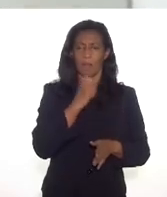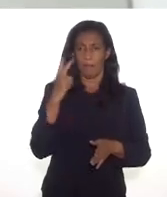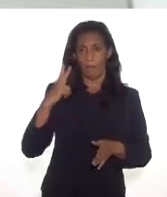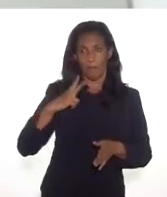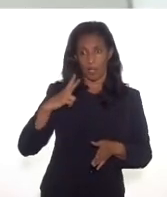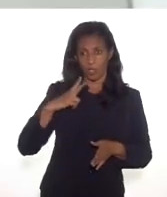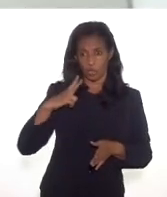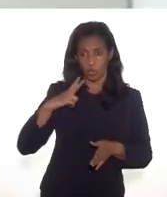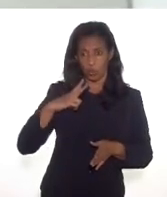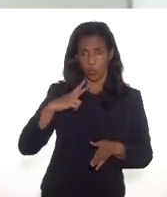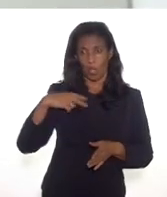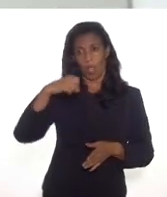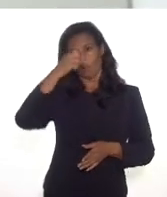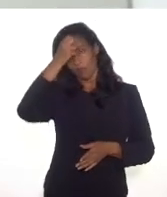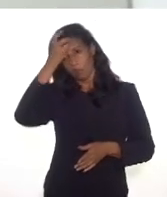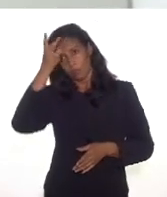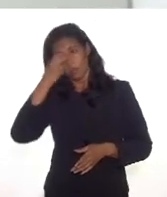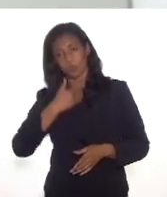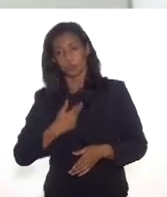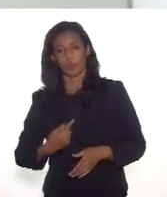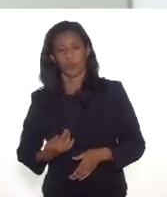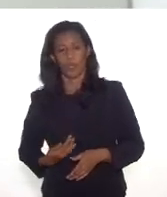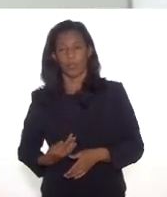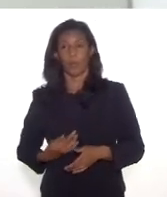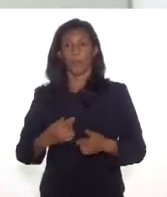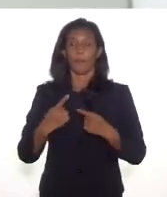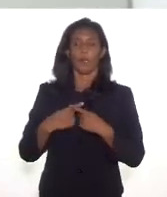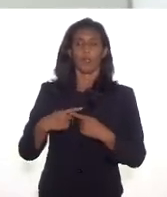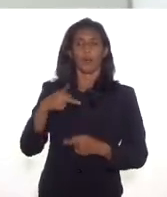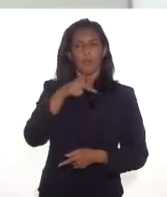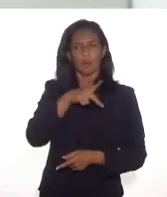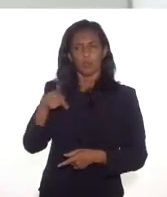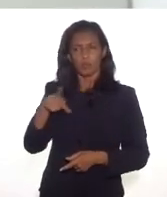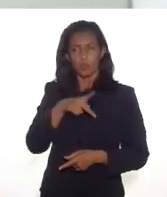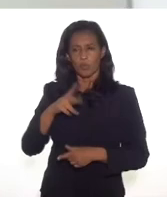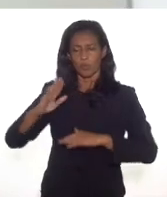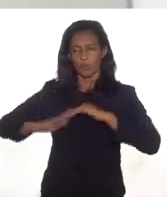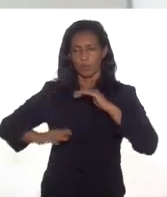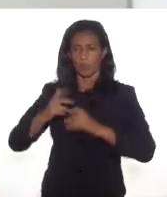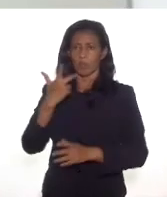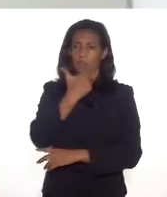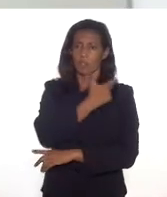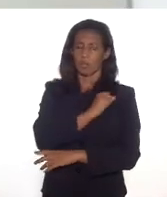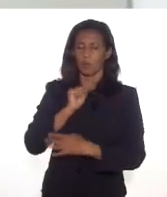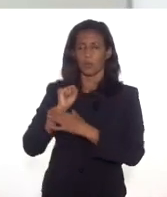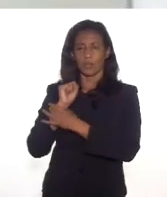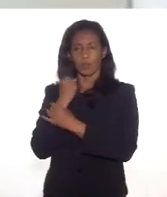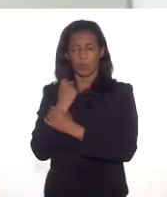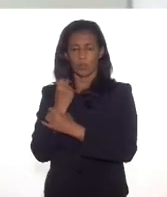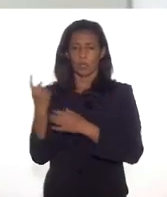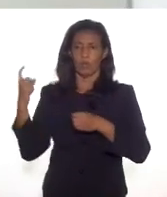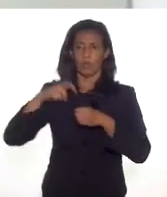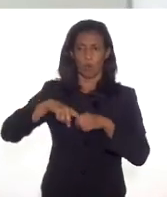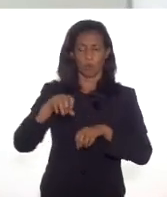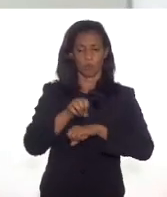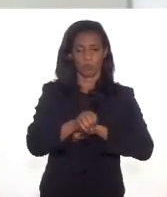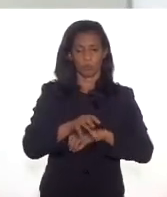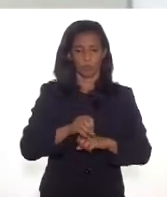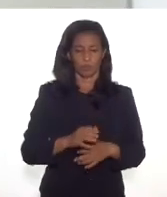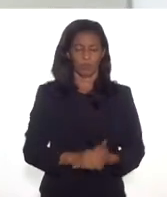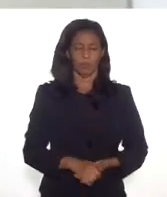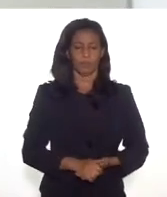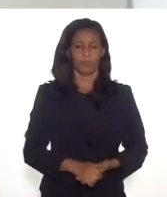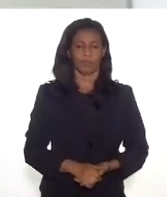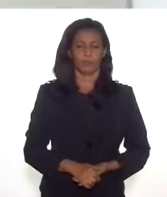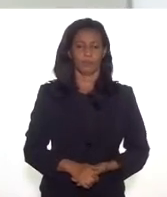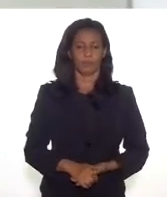que o conjunto dos profissionais de educação sejam vacinados com segurança e voltem à sala de aula com segurança. Por fim, eu quero